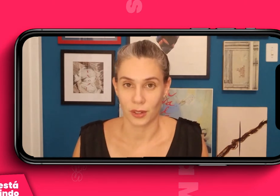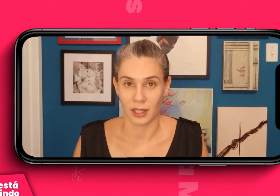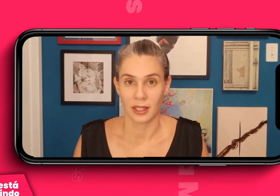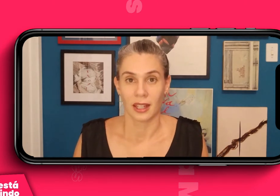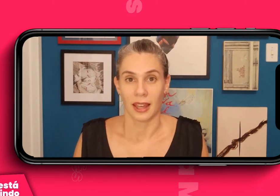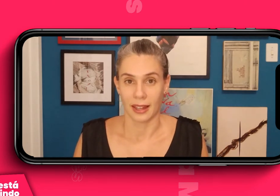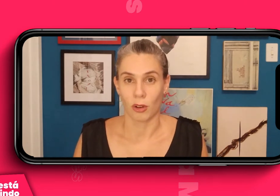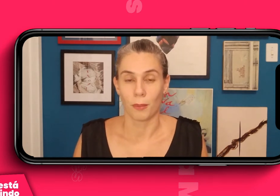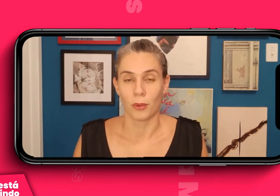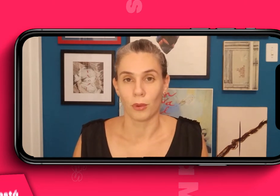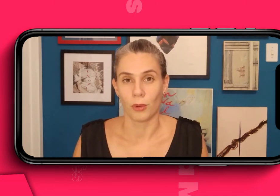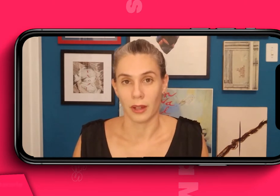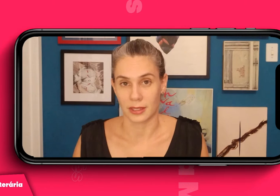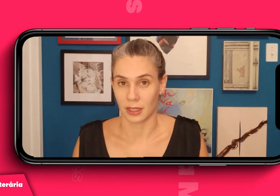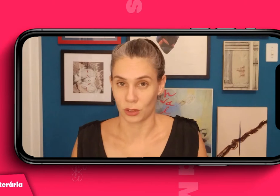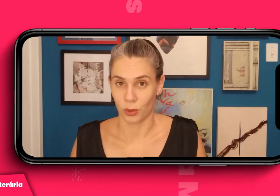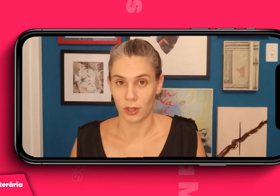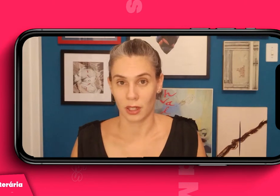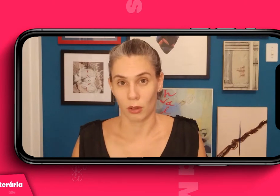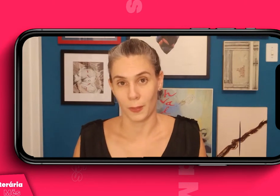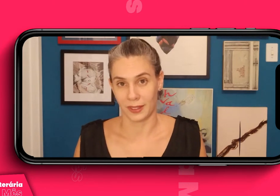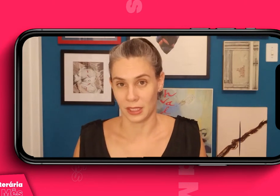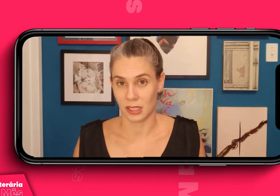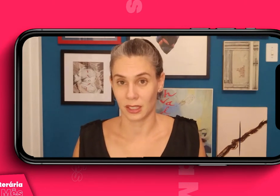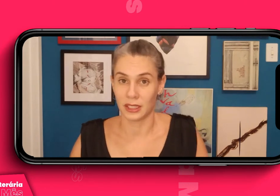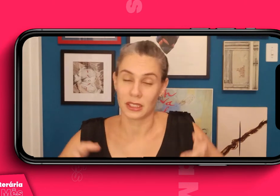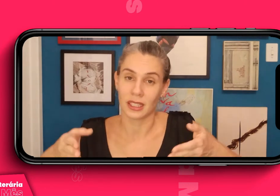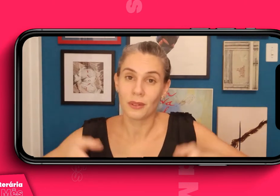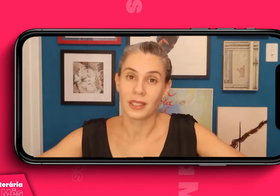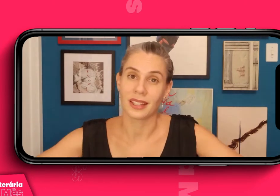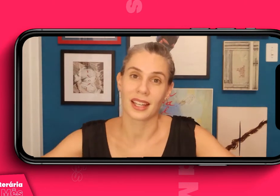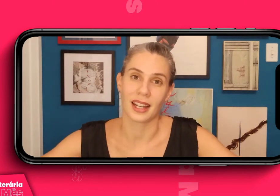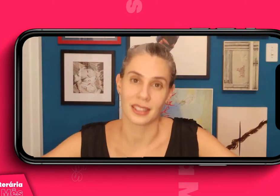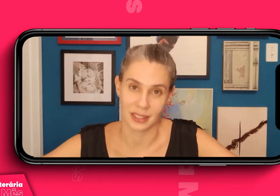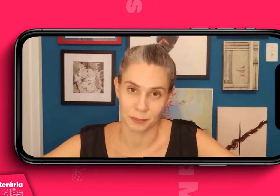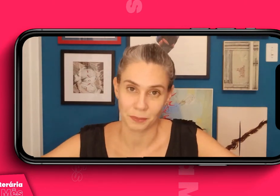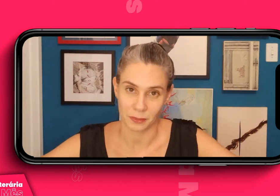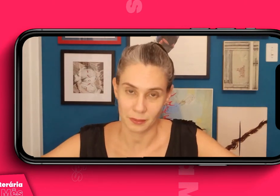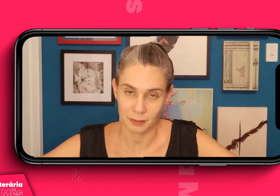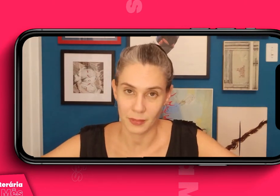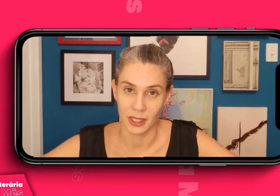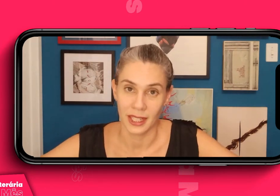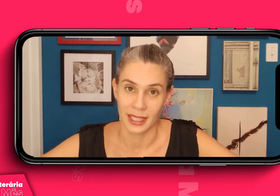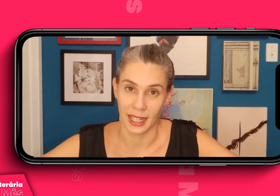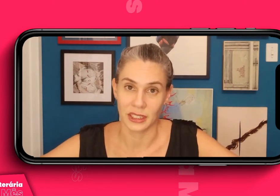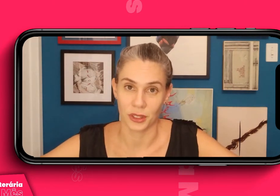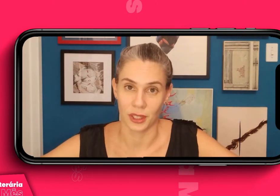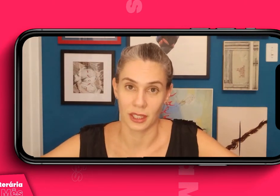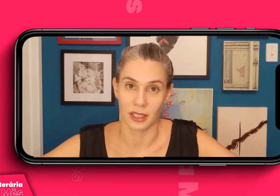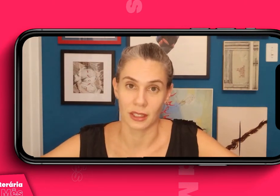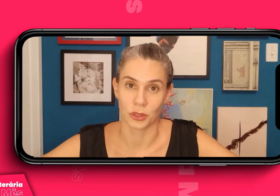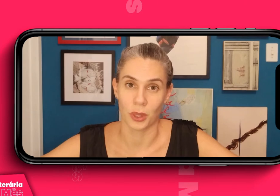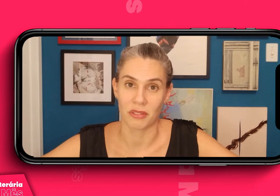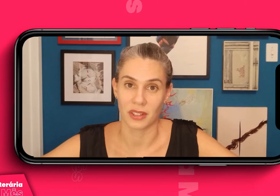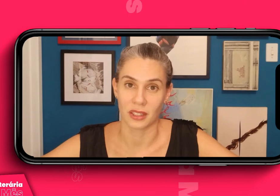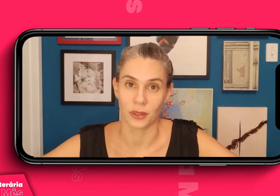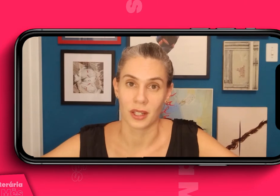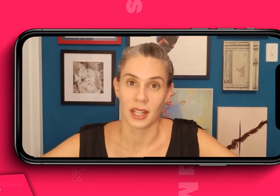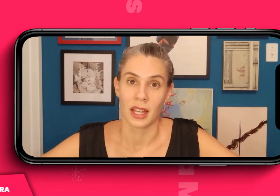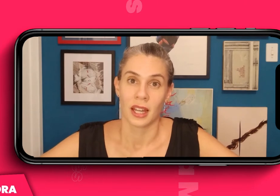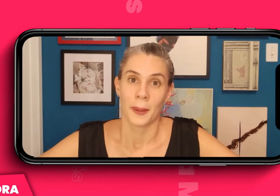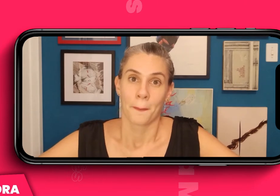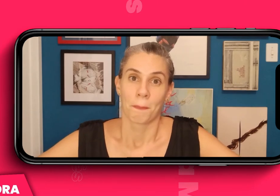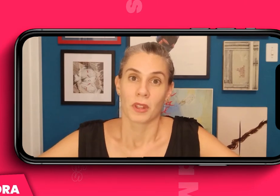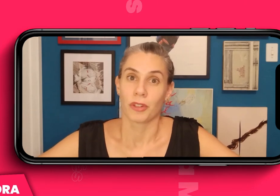minha história como escritora, como artista, que estão integradas na história do